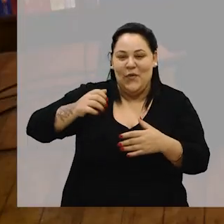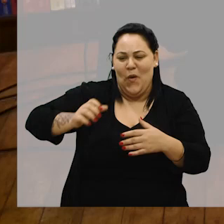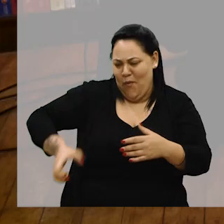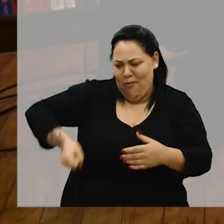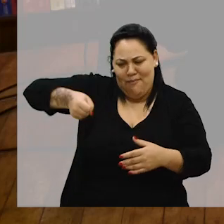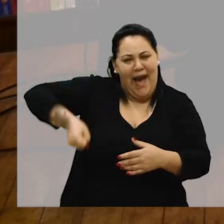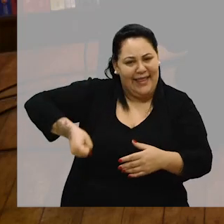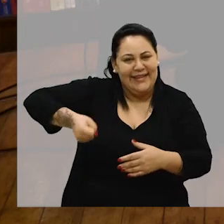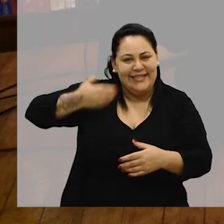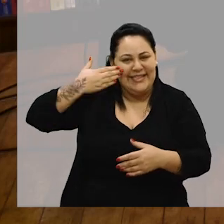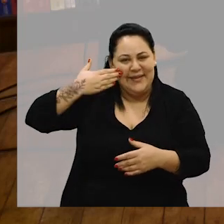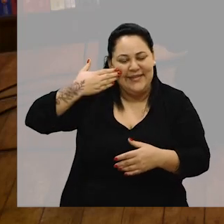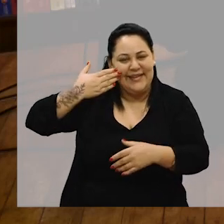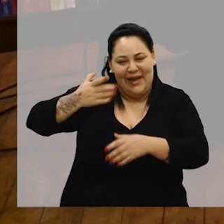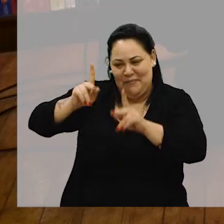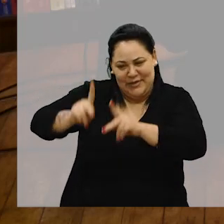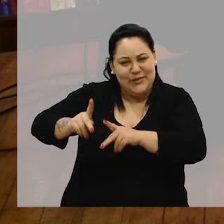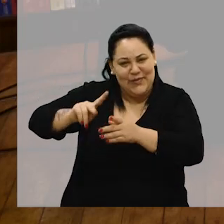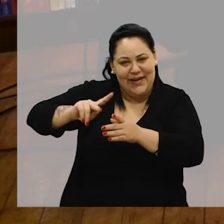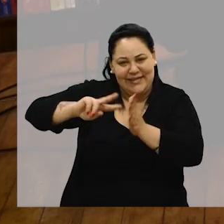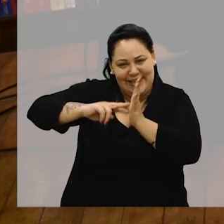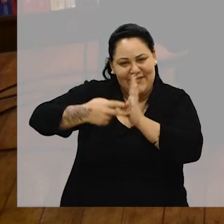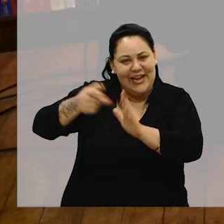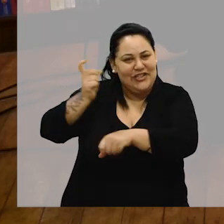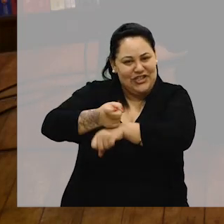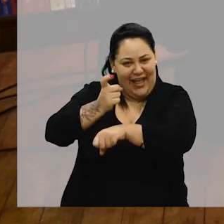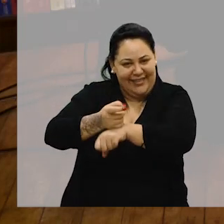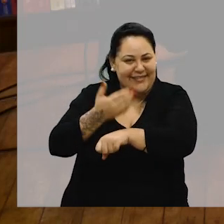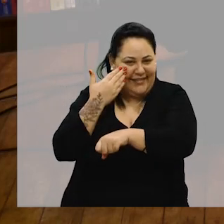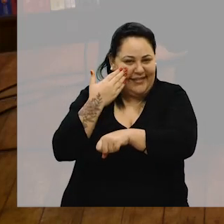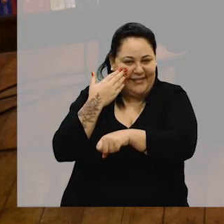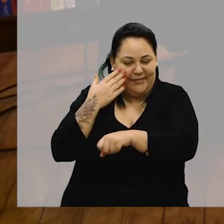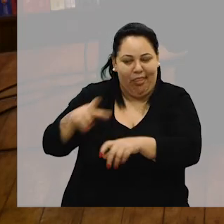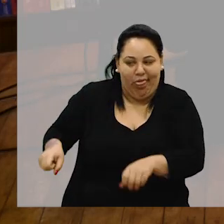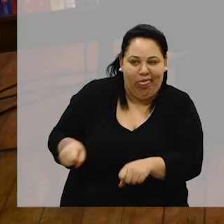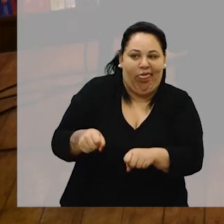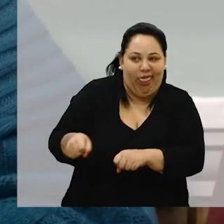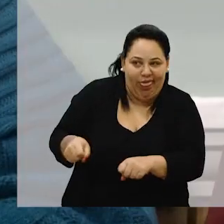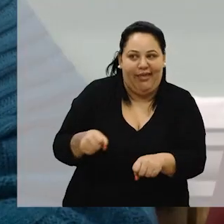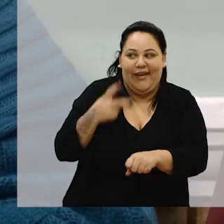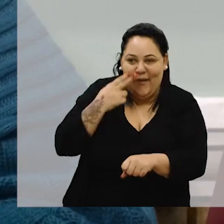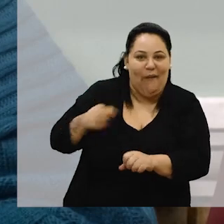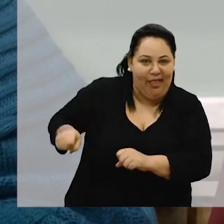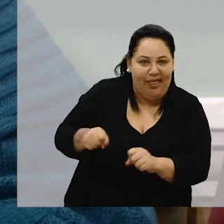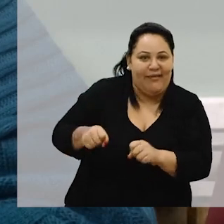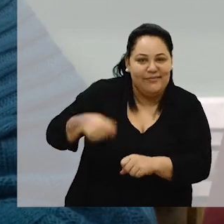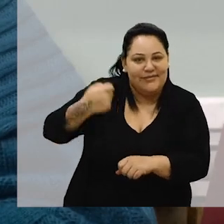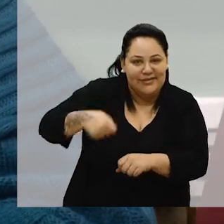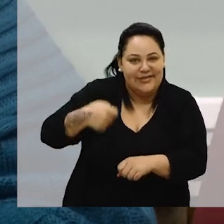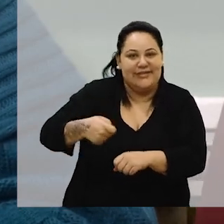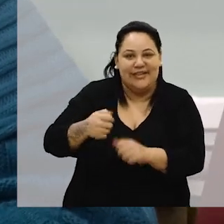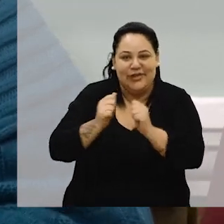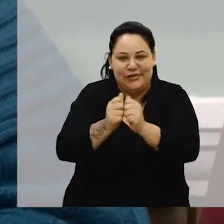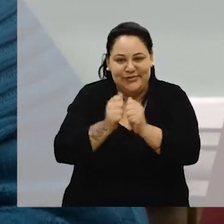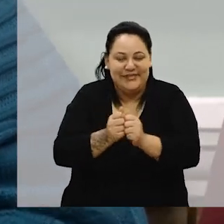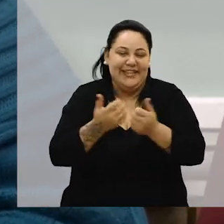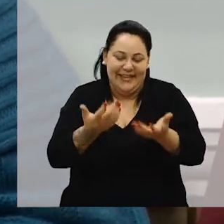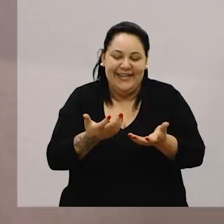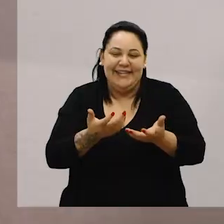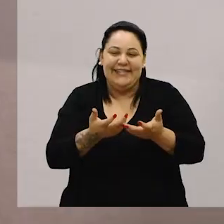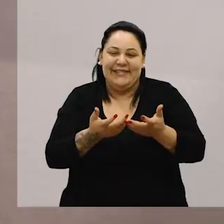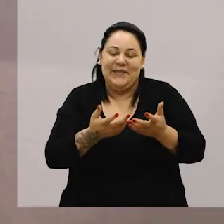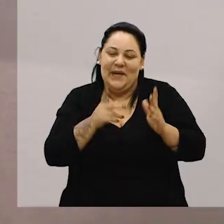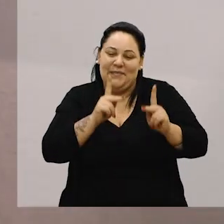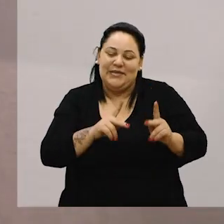se elegia alguns dos frequentadores como mala. Os que não sabem o que é mala, o mala é aquela coisa importuna para tu carregar, para tu